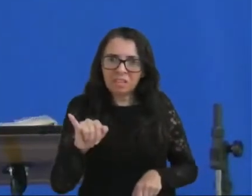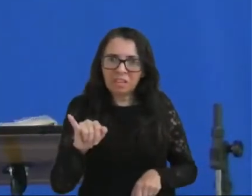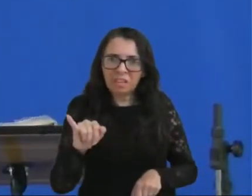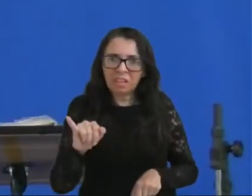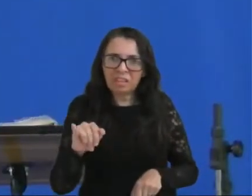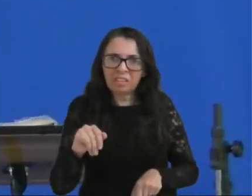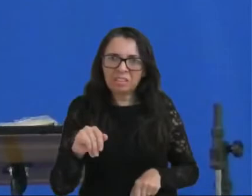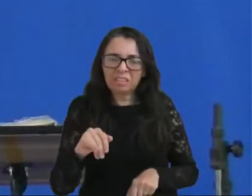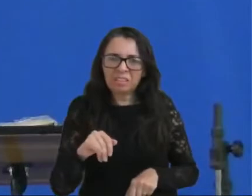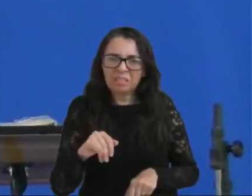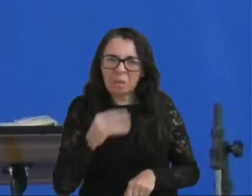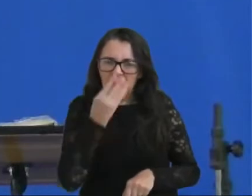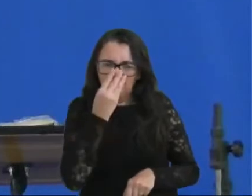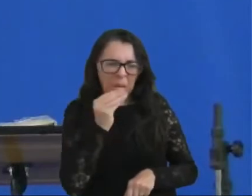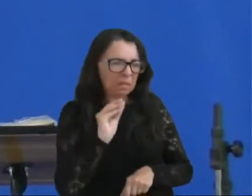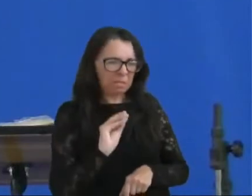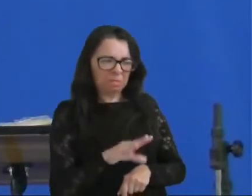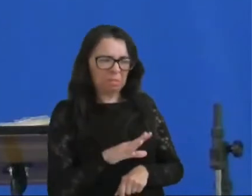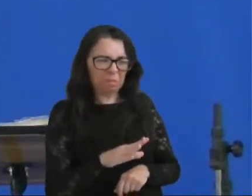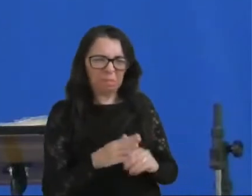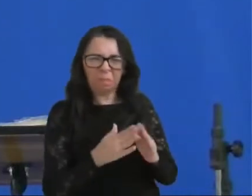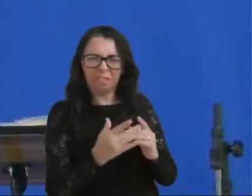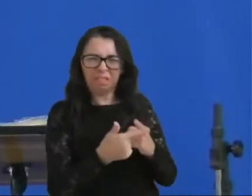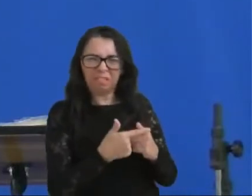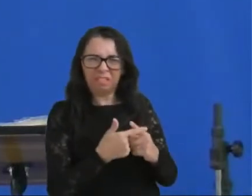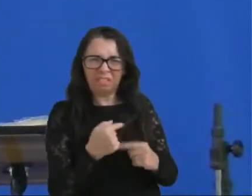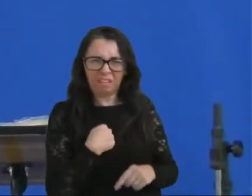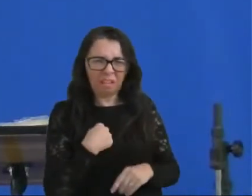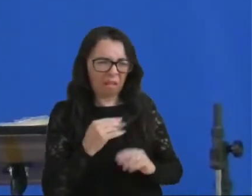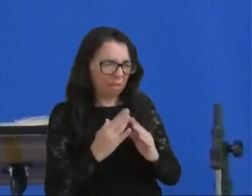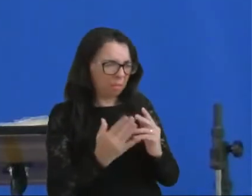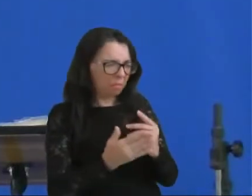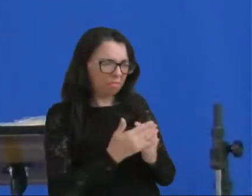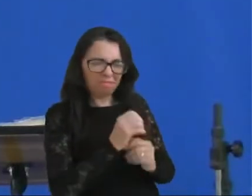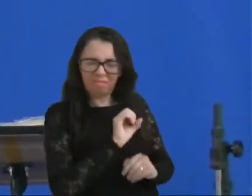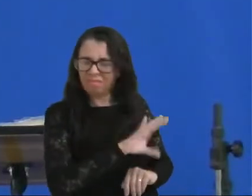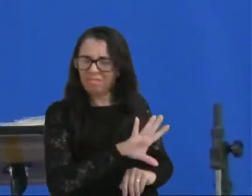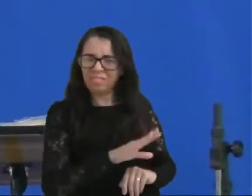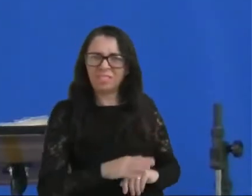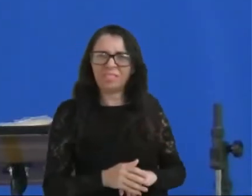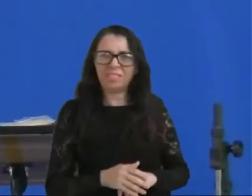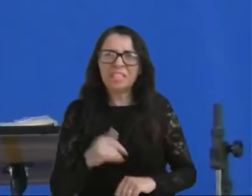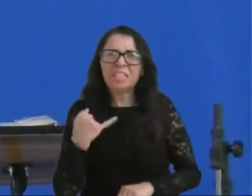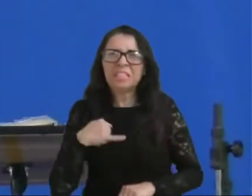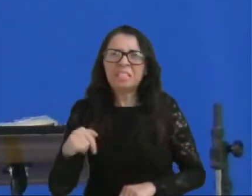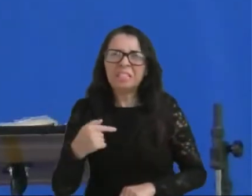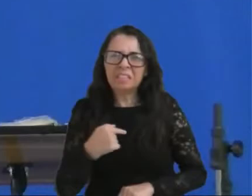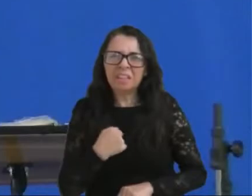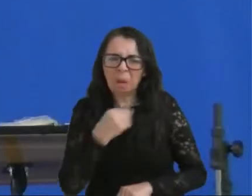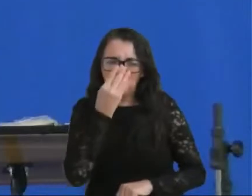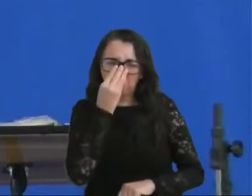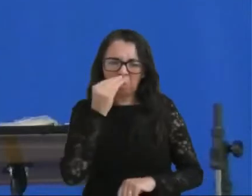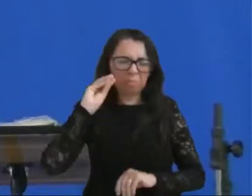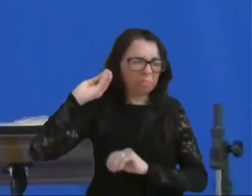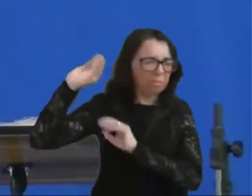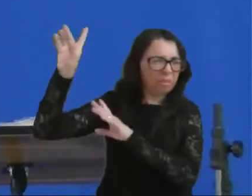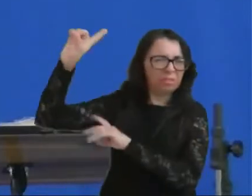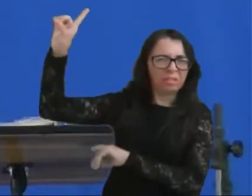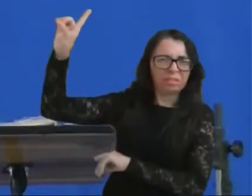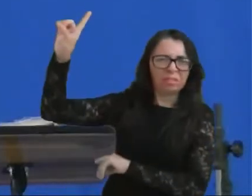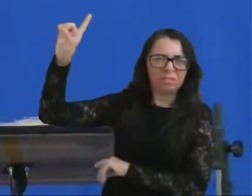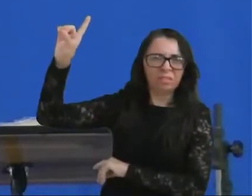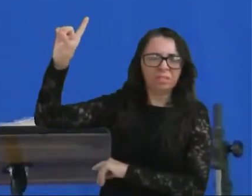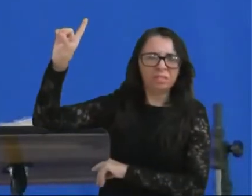Essa foi a diferença entre Pedro e Judas. Os dois pecaram contra Jesus. Judas